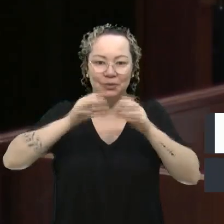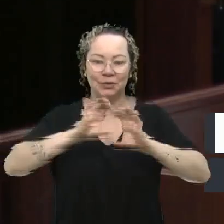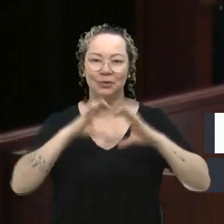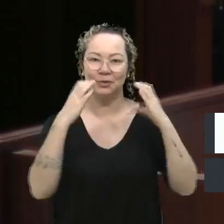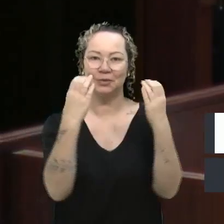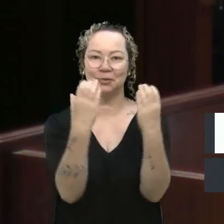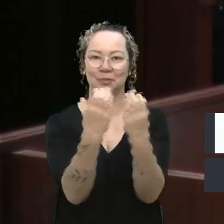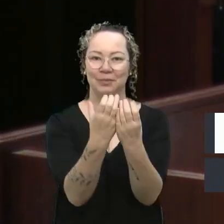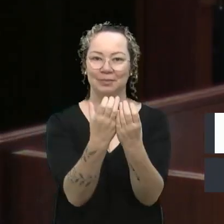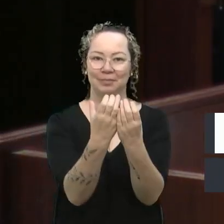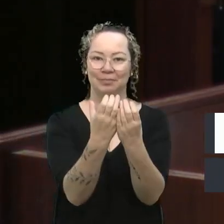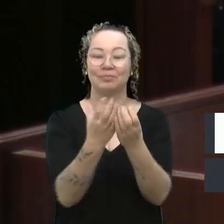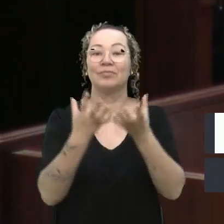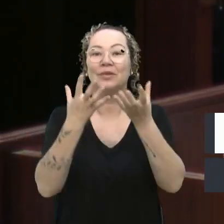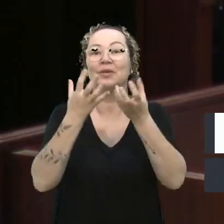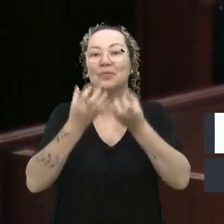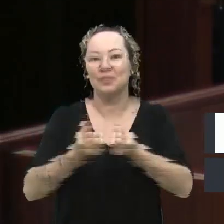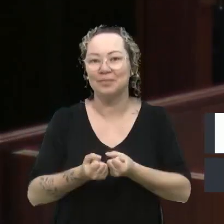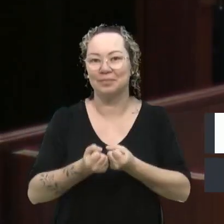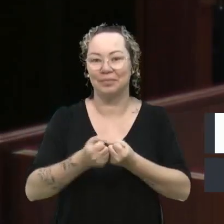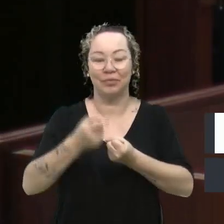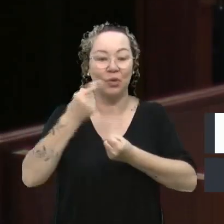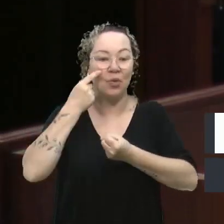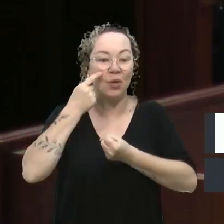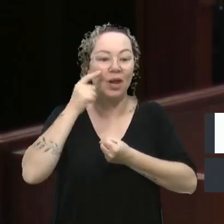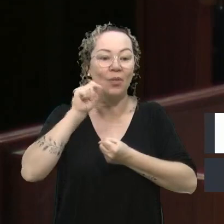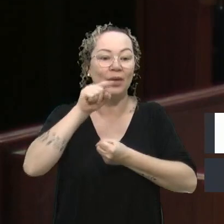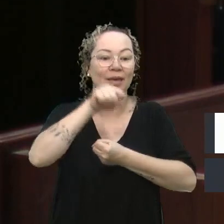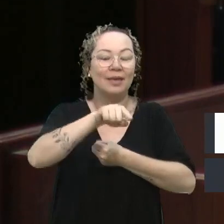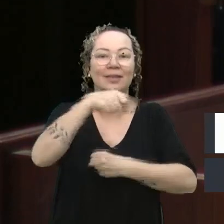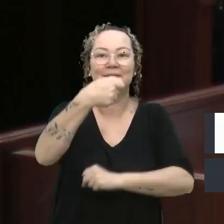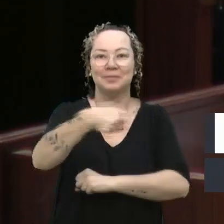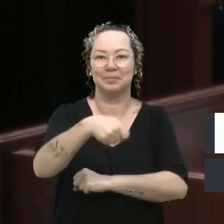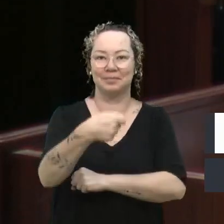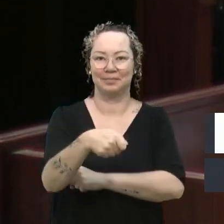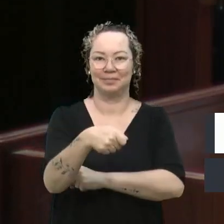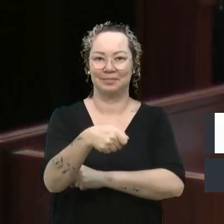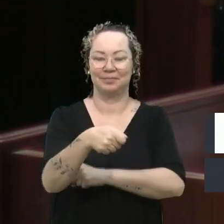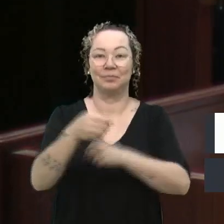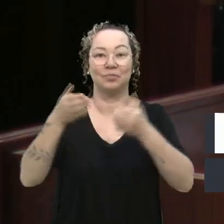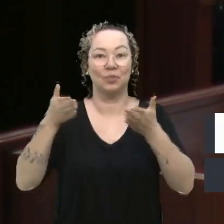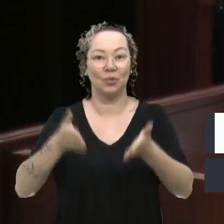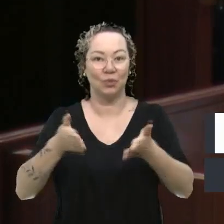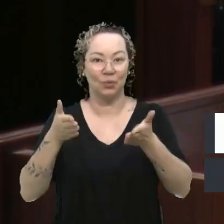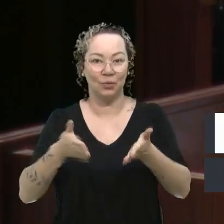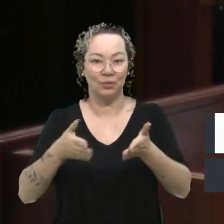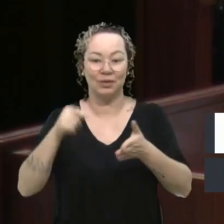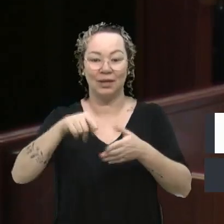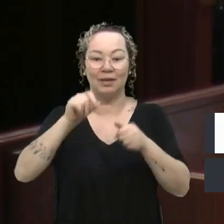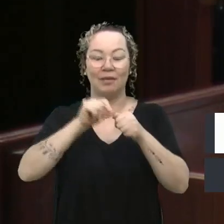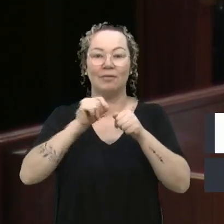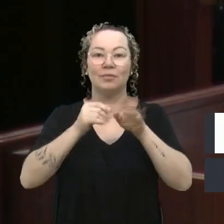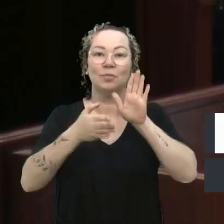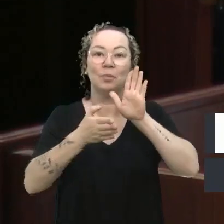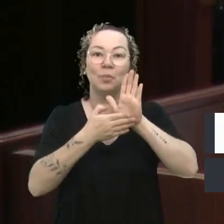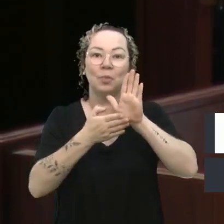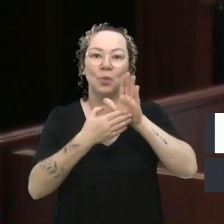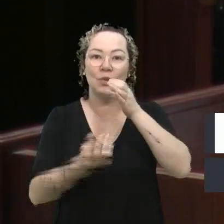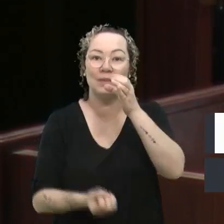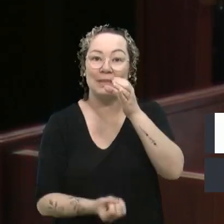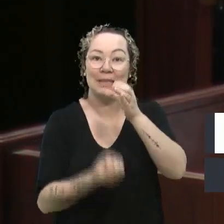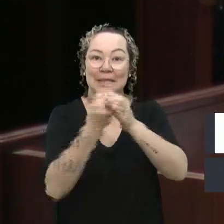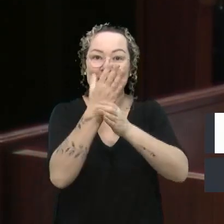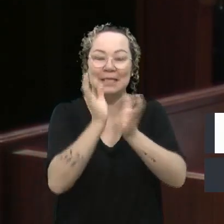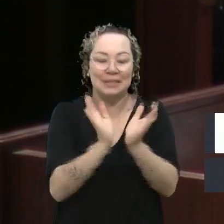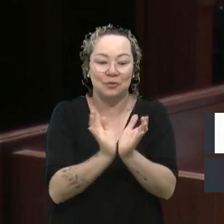dão vazão às suas necessidades. Neste dia, nós estamos aqui propondo a criação de uma